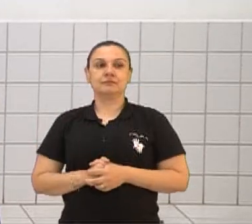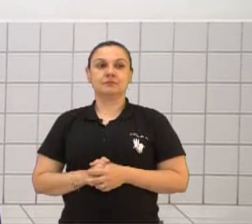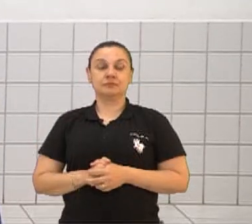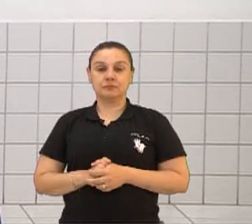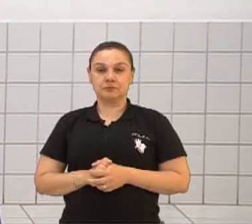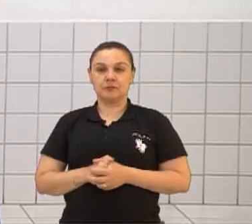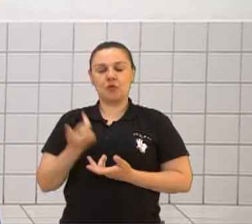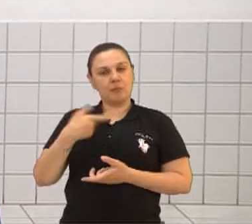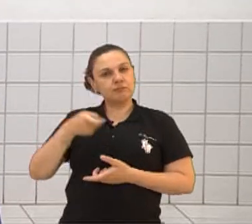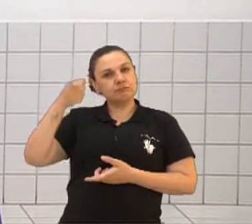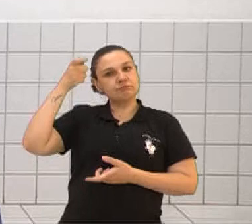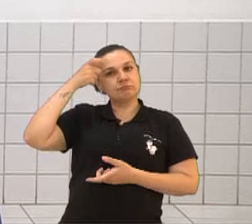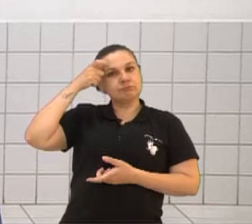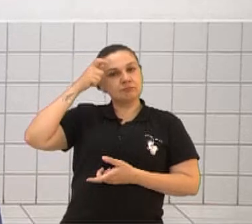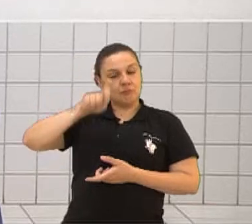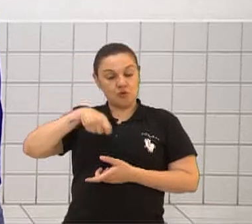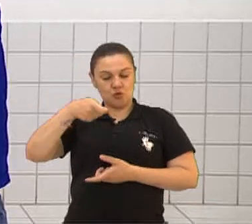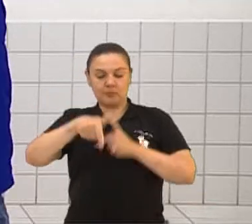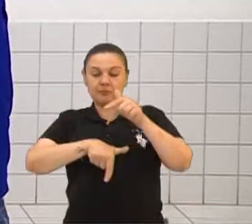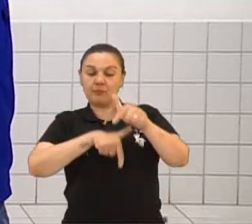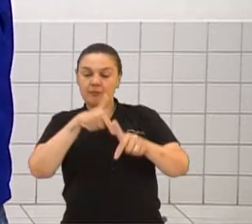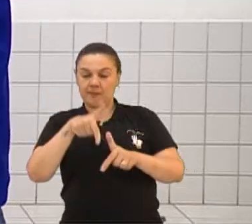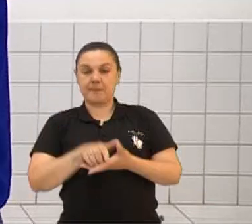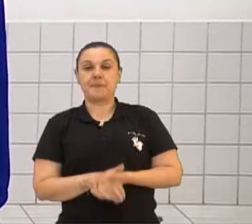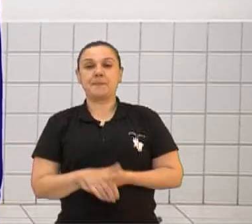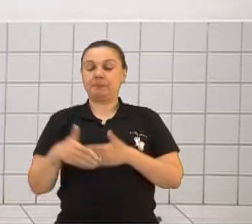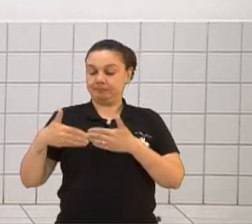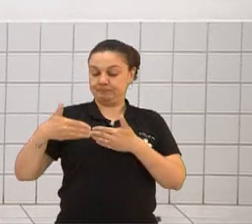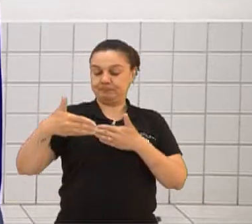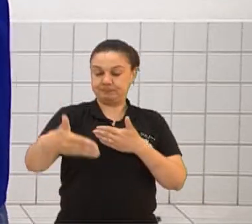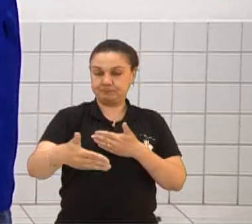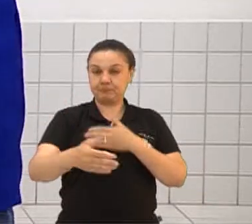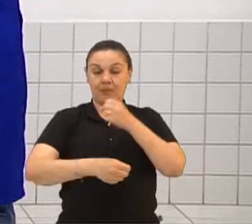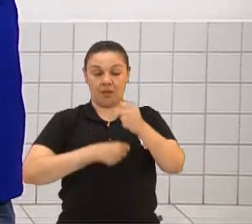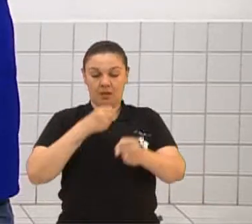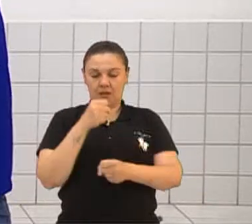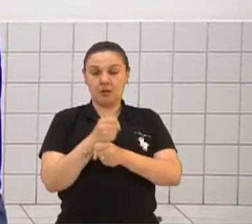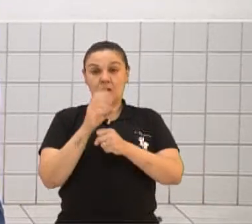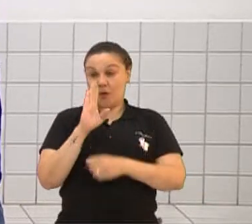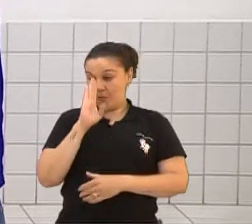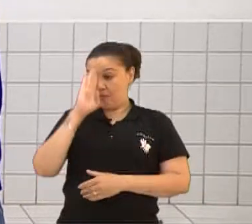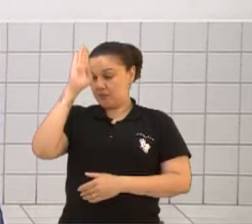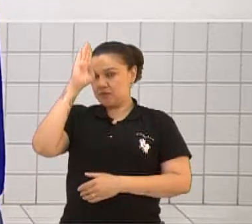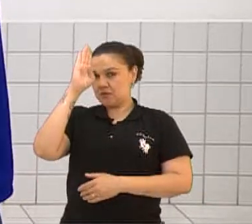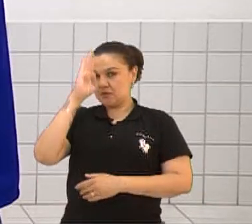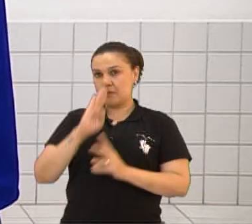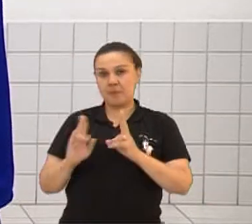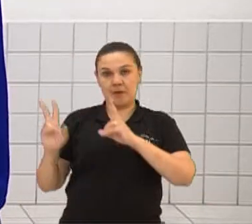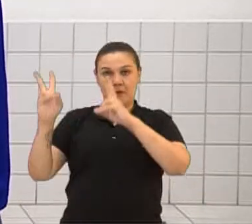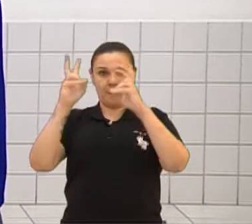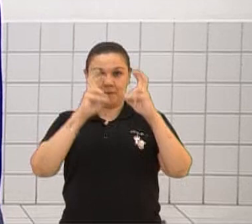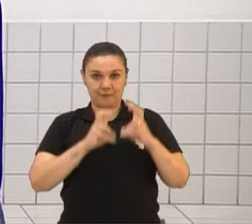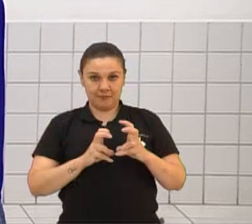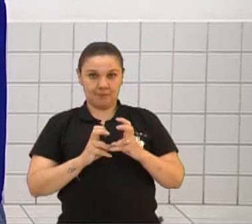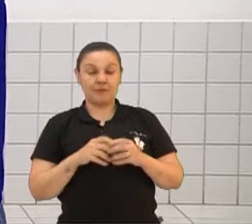né, intelectualmente, em termos de obra, aí ao decorrer das décadas. Os principais temas que a Escola de Frankfurt abordou? Fábio,